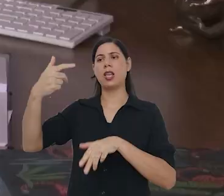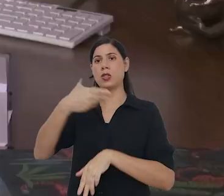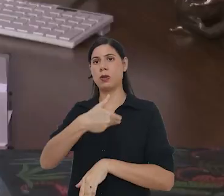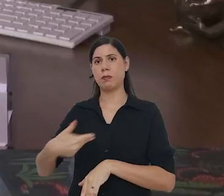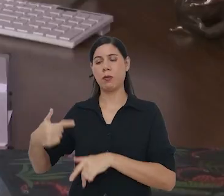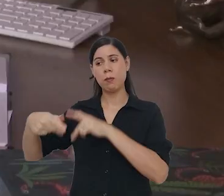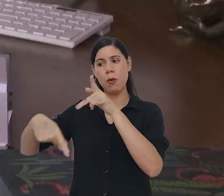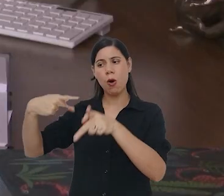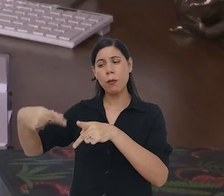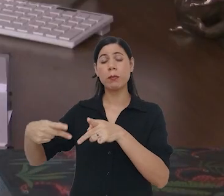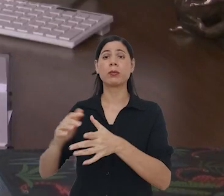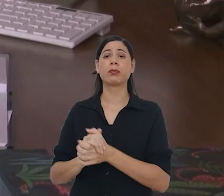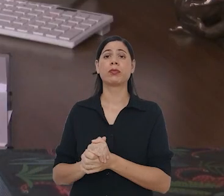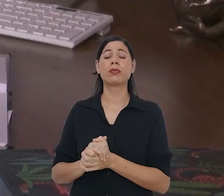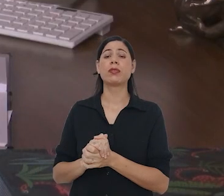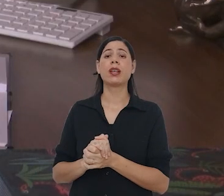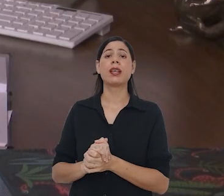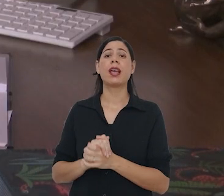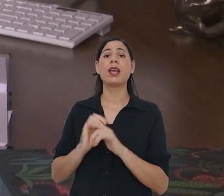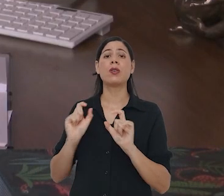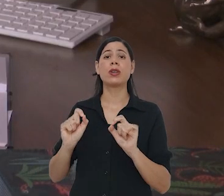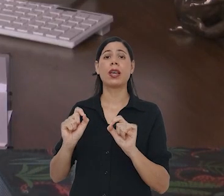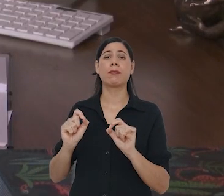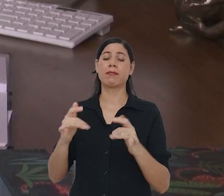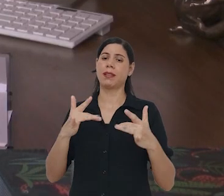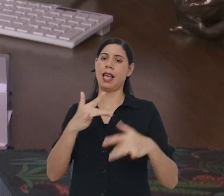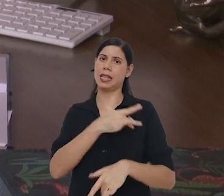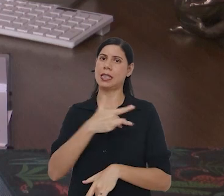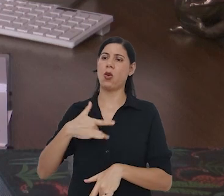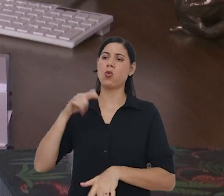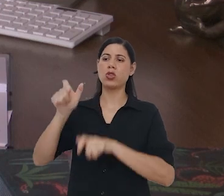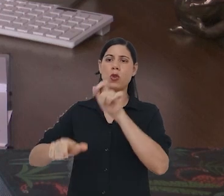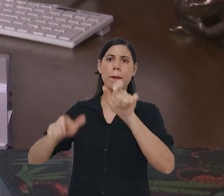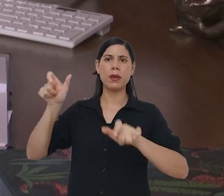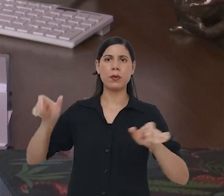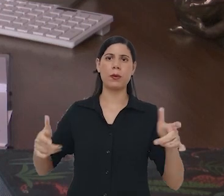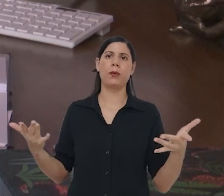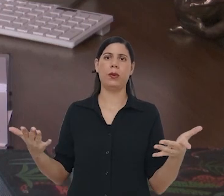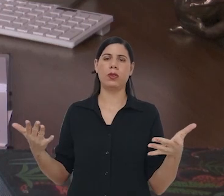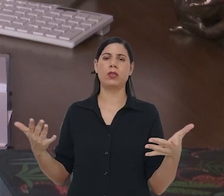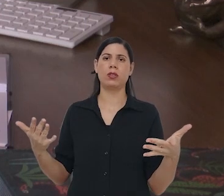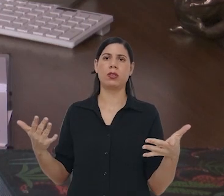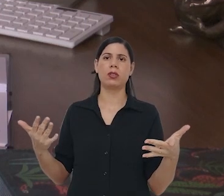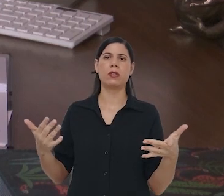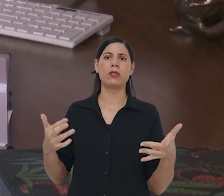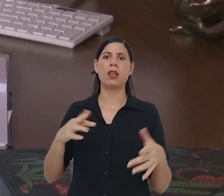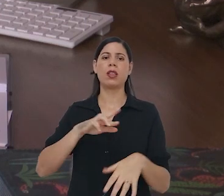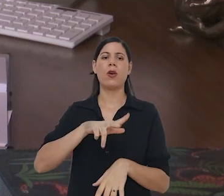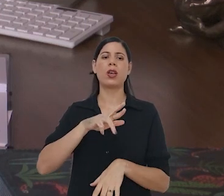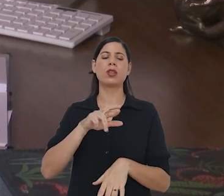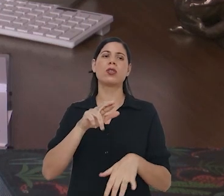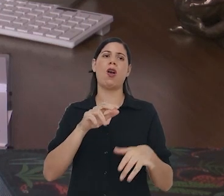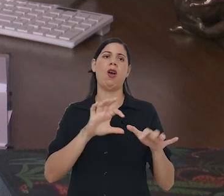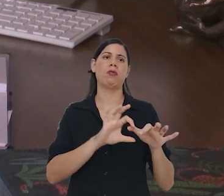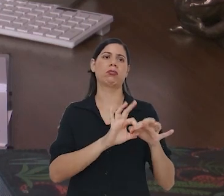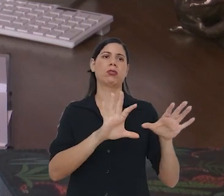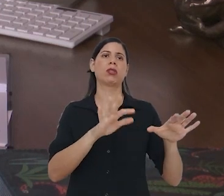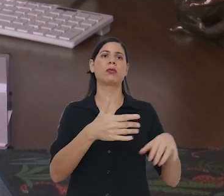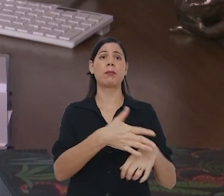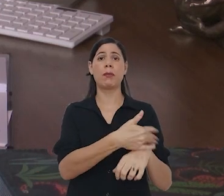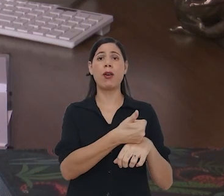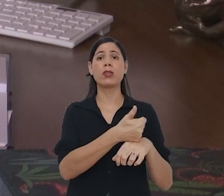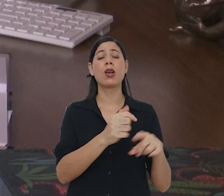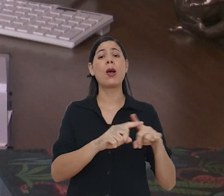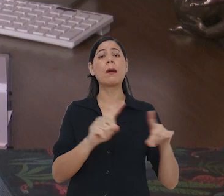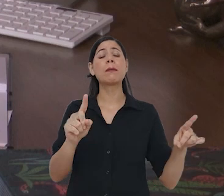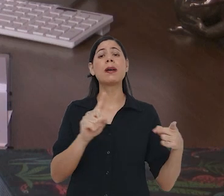público. Olha, o tribunal com essa decisão, ele prezou pela saúde pública, pela saúde das pessoas em detrimento não só ao livre